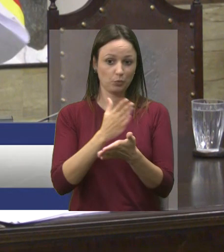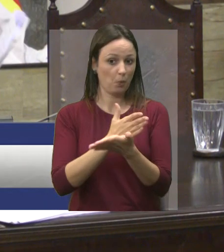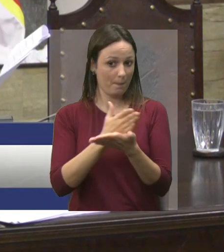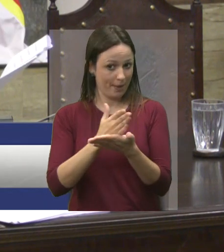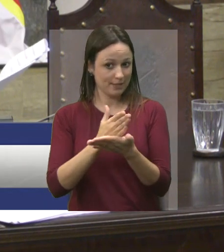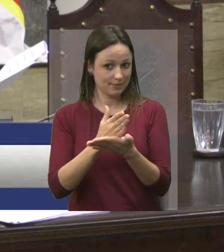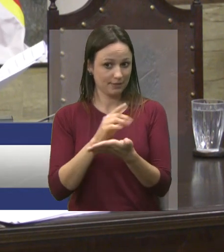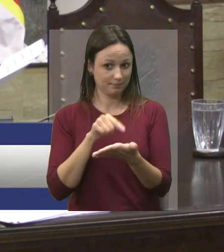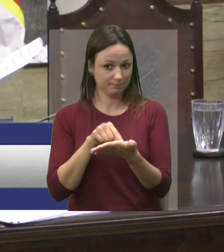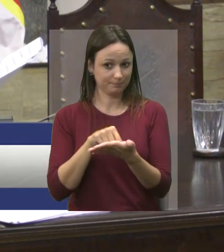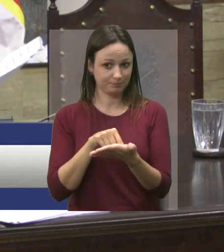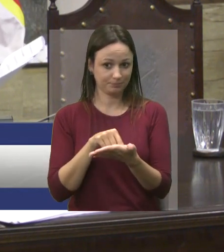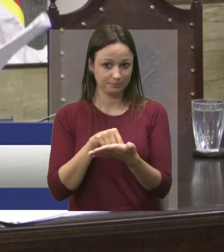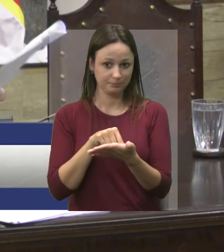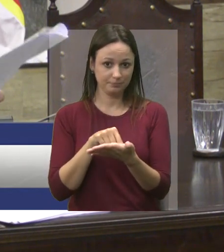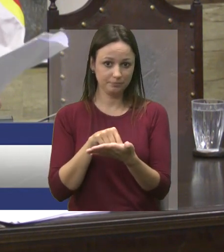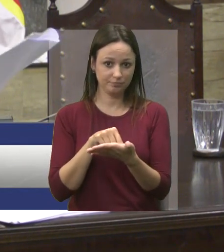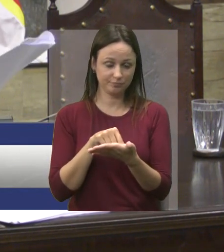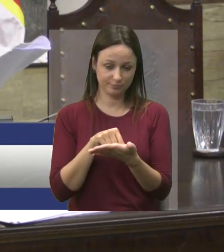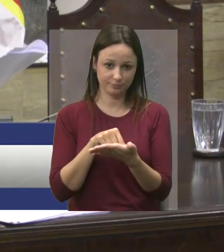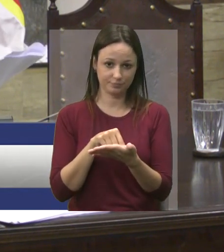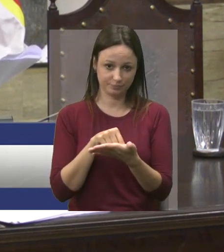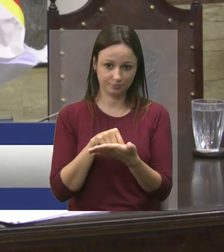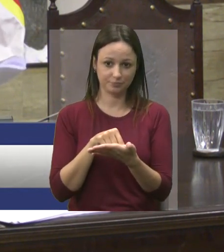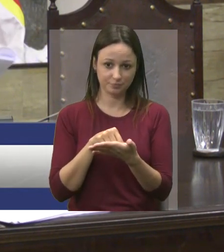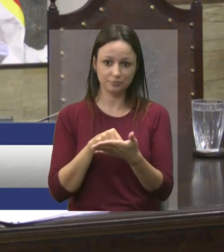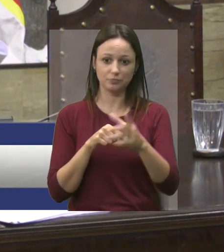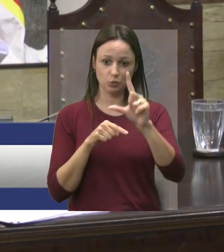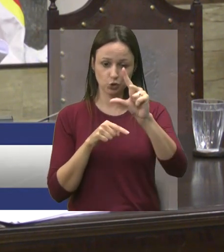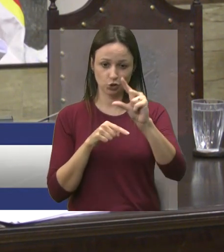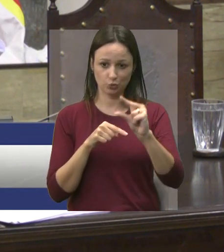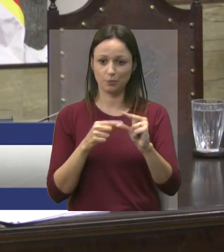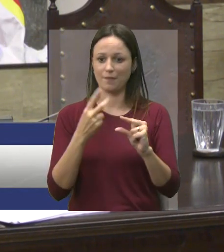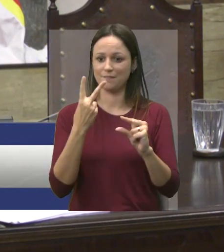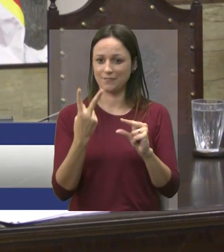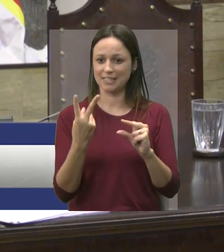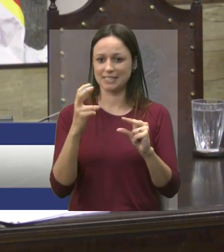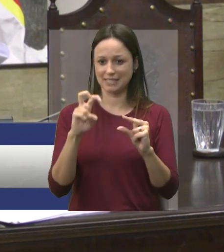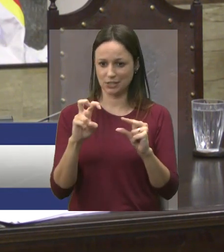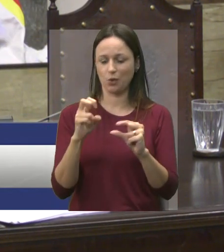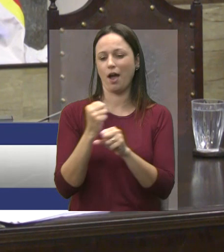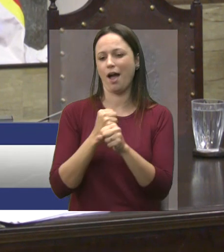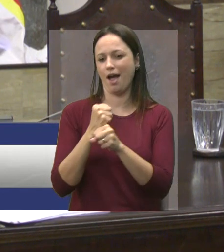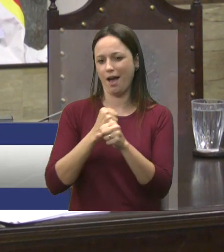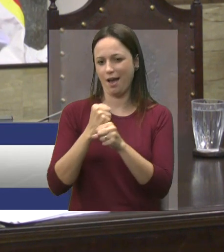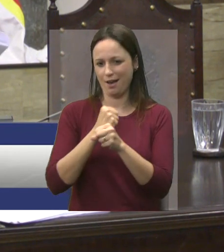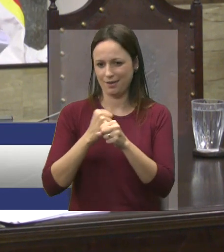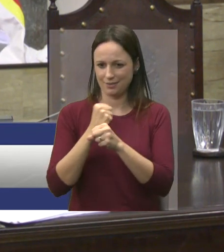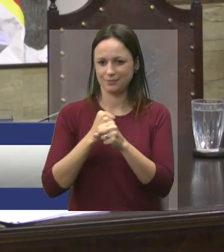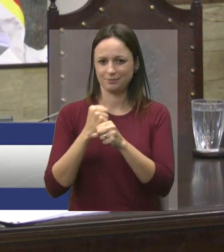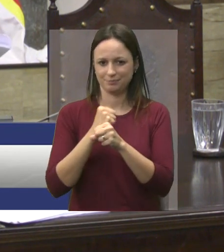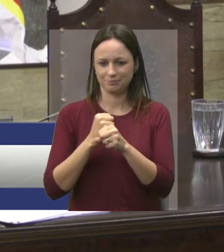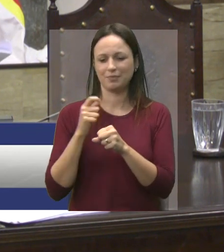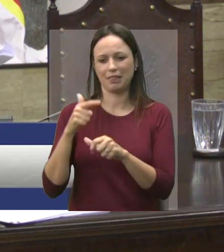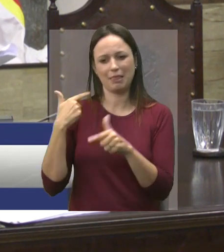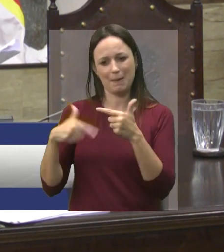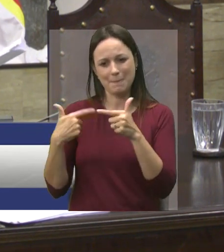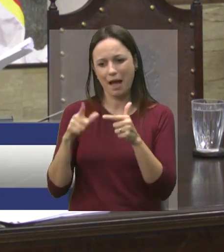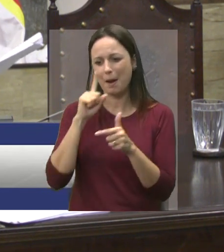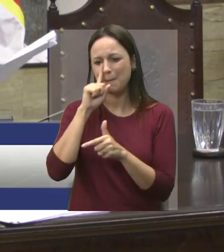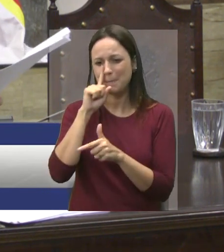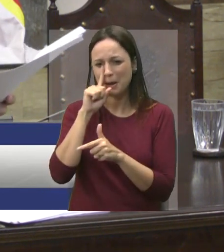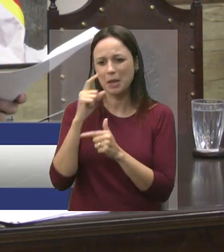isso, e reduzir 25 anos do tempo que ele tem que estar exposto, já